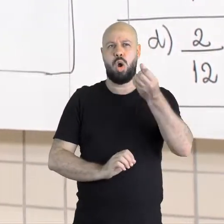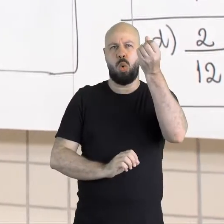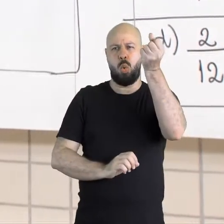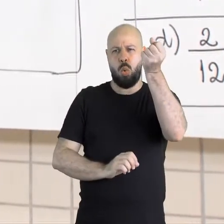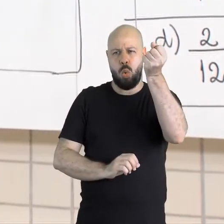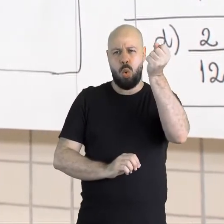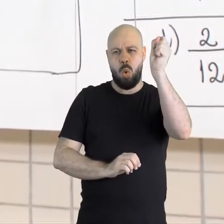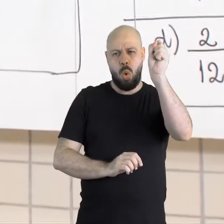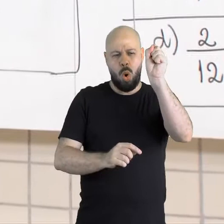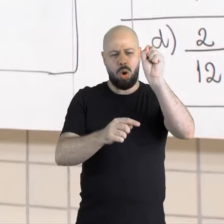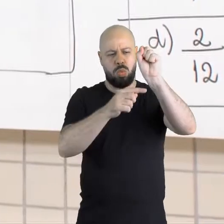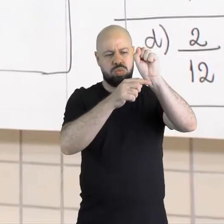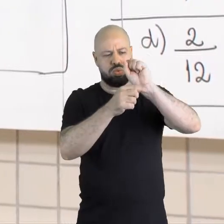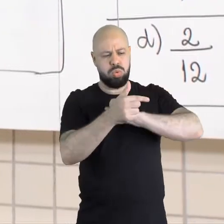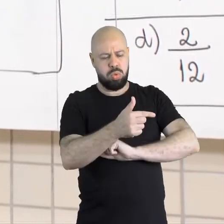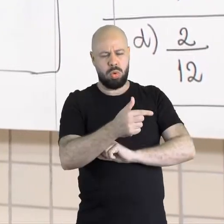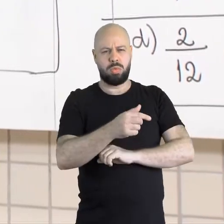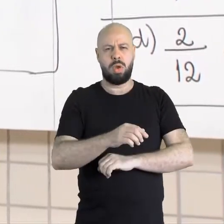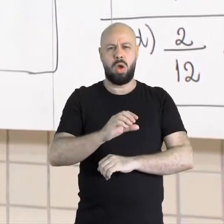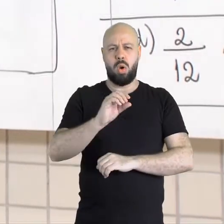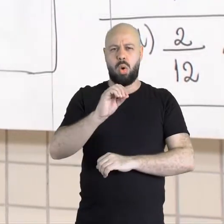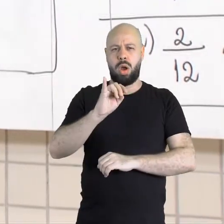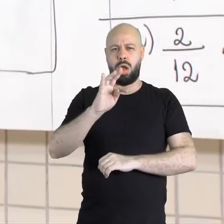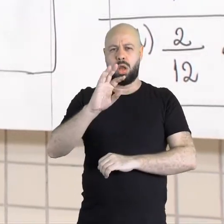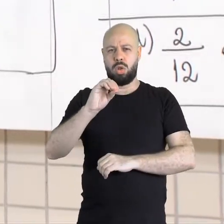Oito meios.